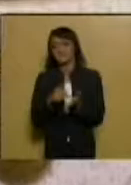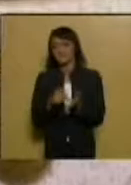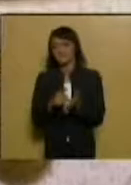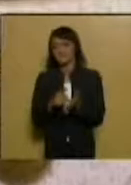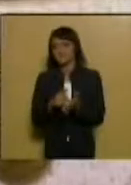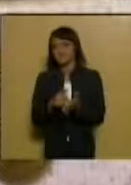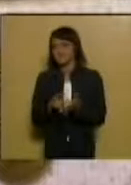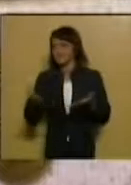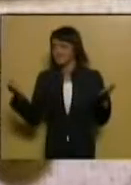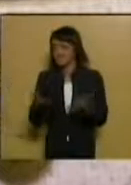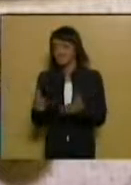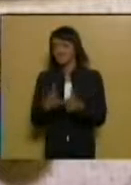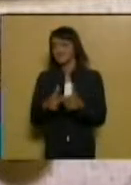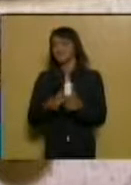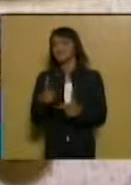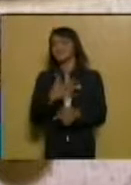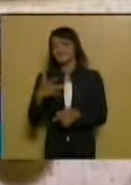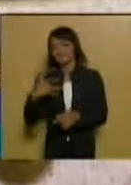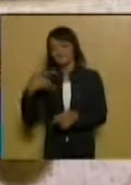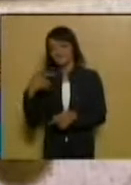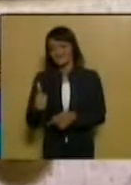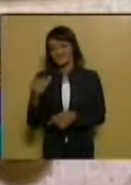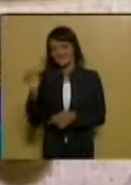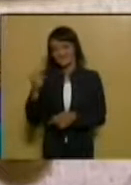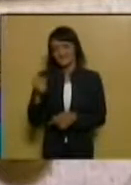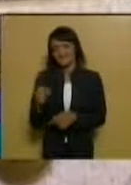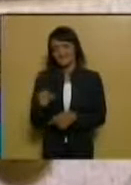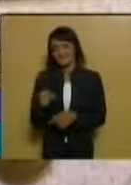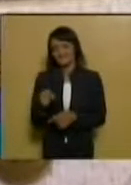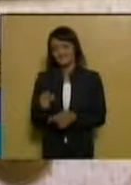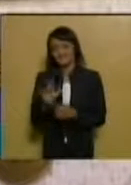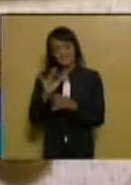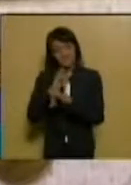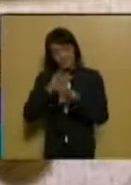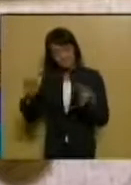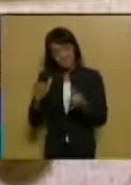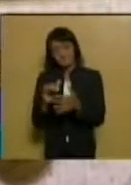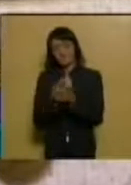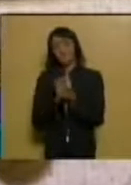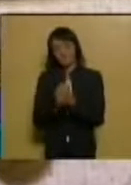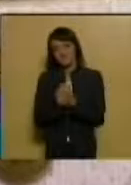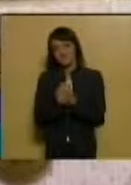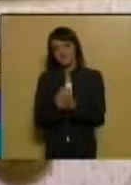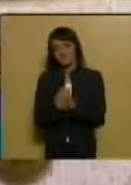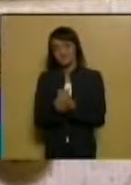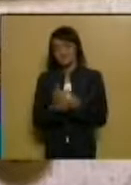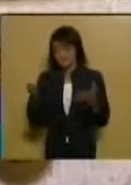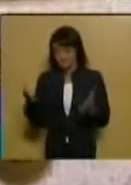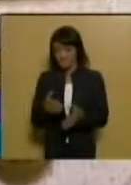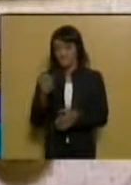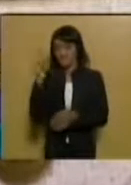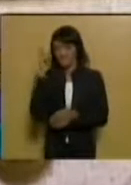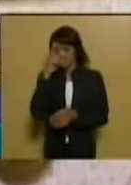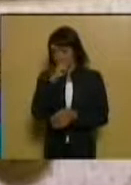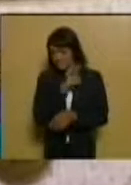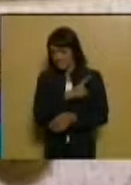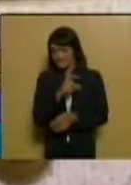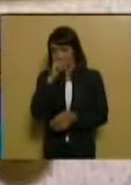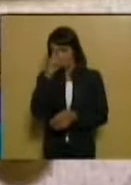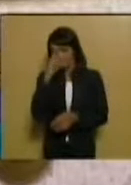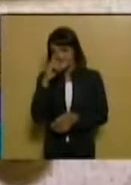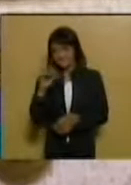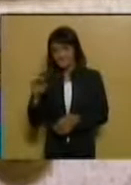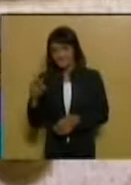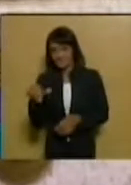se passando na saúde de Sergipe. Eu quero dizer aos servidores, vocês estão de parabéns, que com todas as dificuldades, o cirurgia,